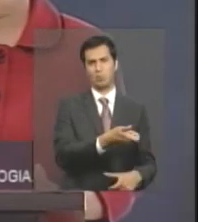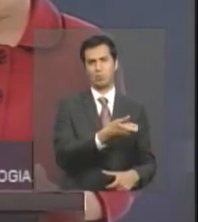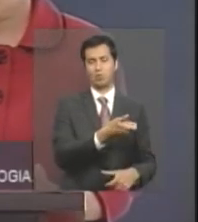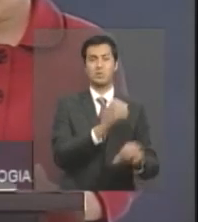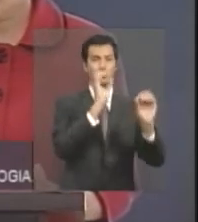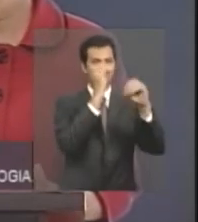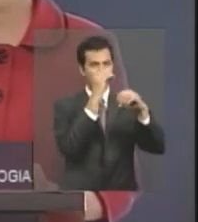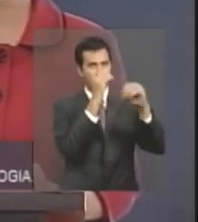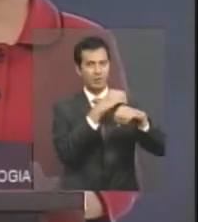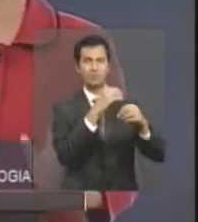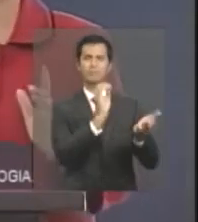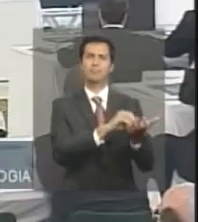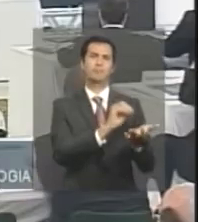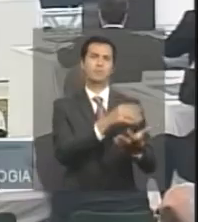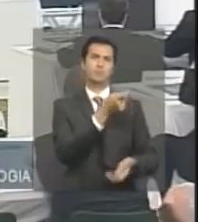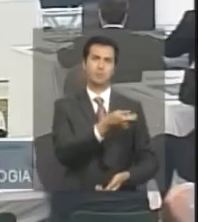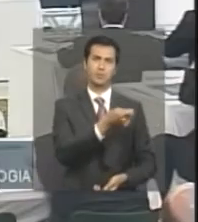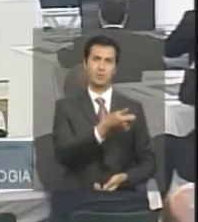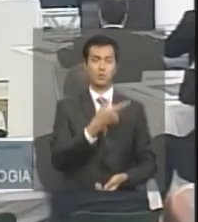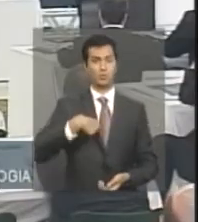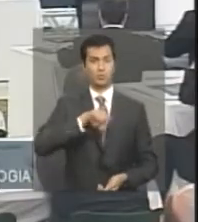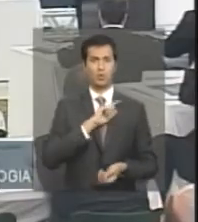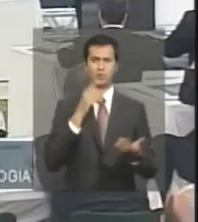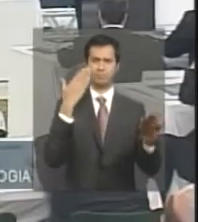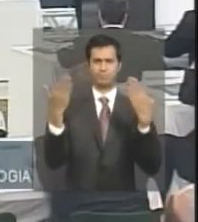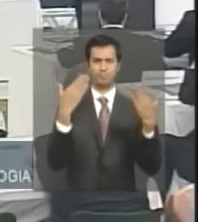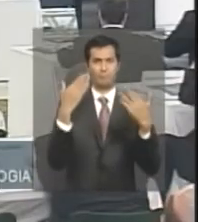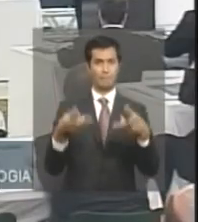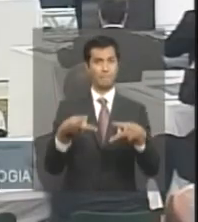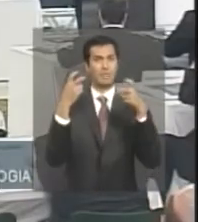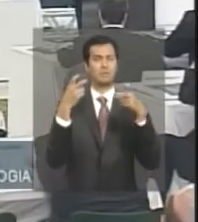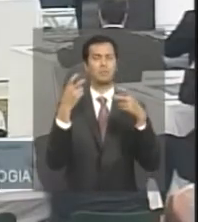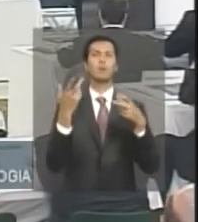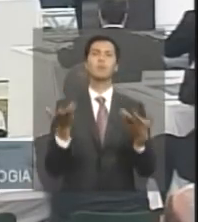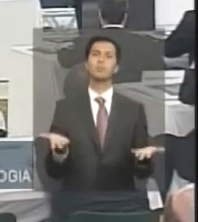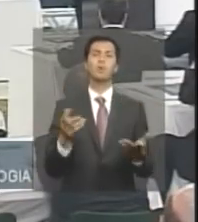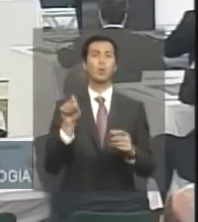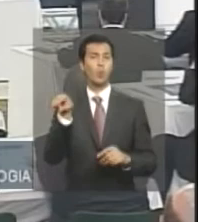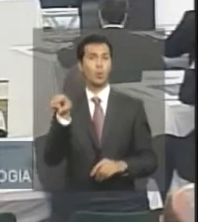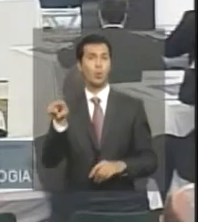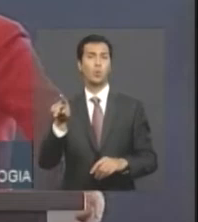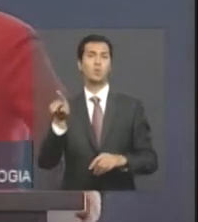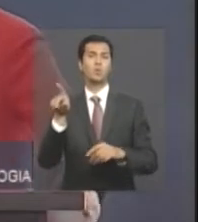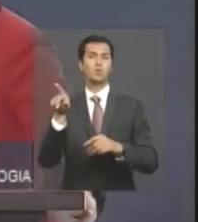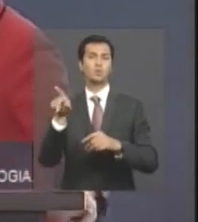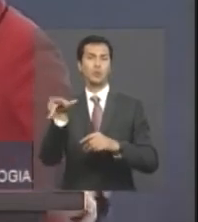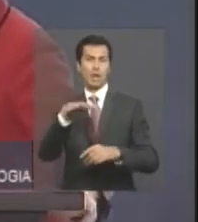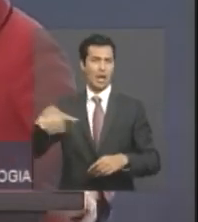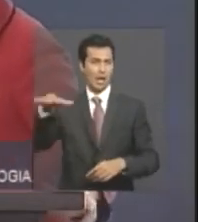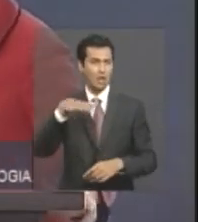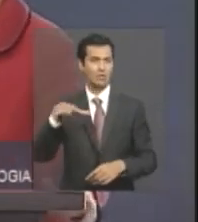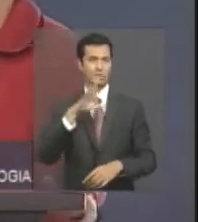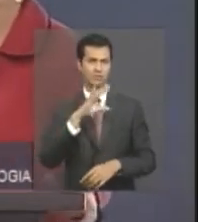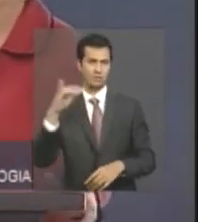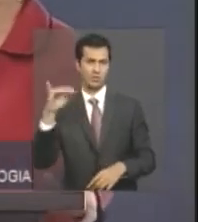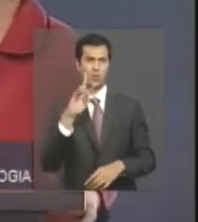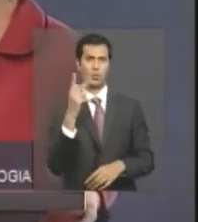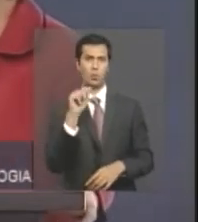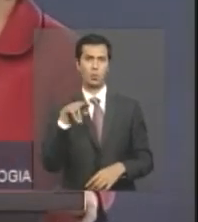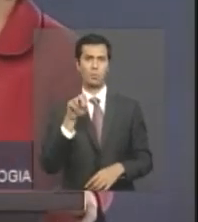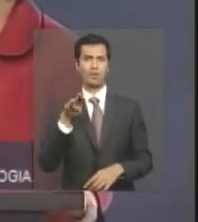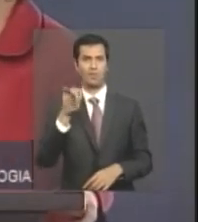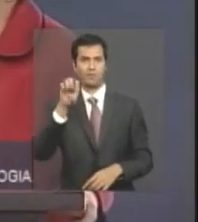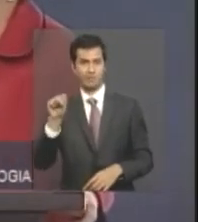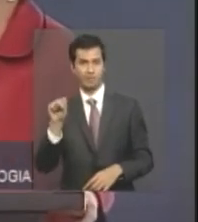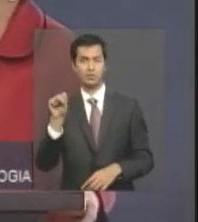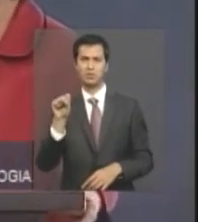Constatar isso não é desprezar de forma alguma as humanidades, das quais até muitos de nós